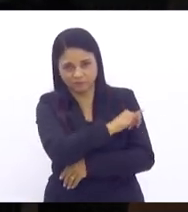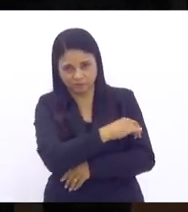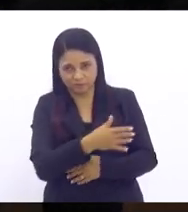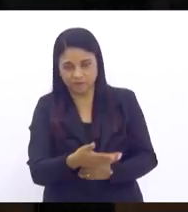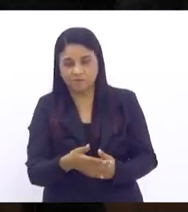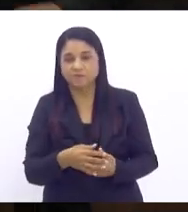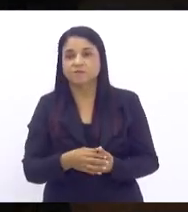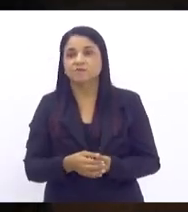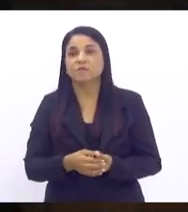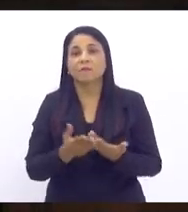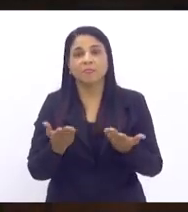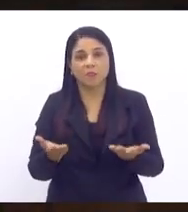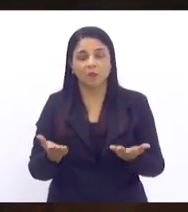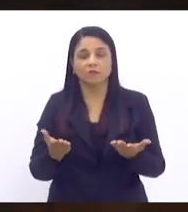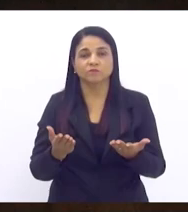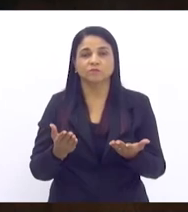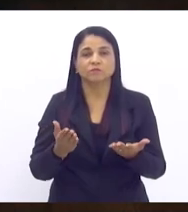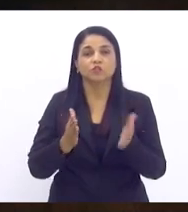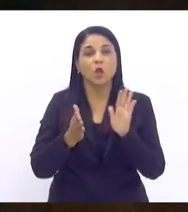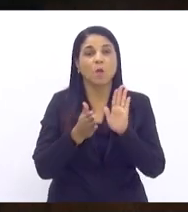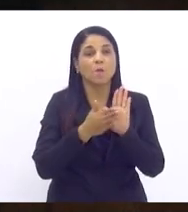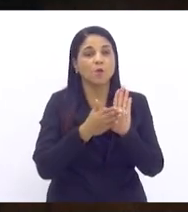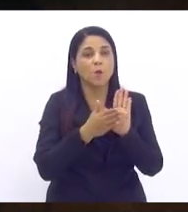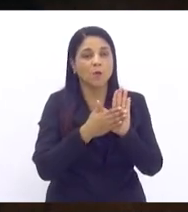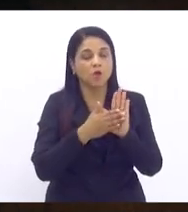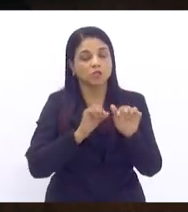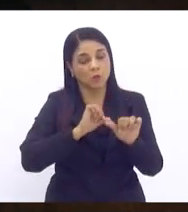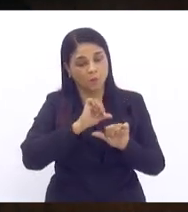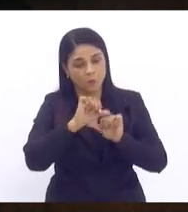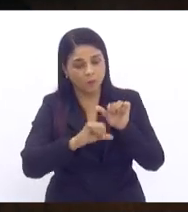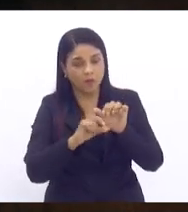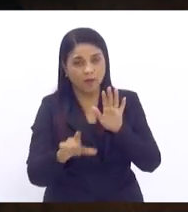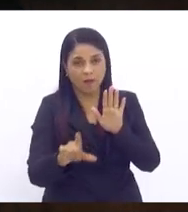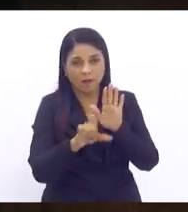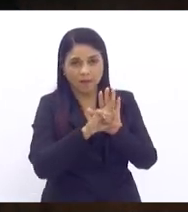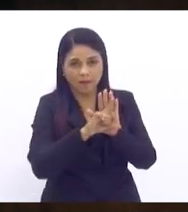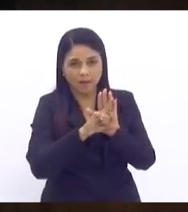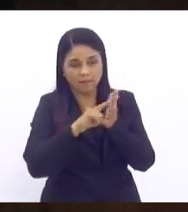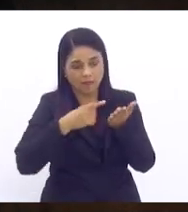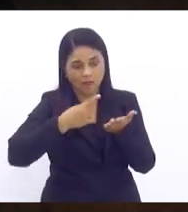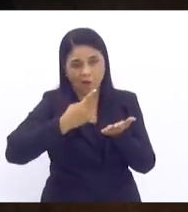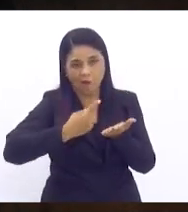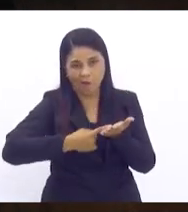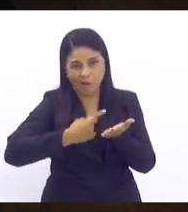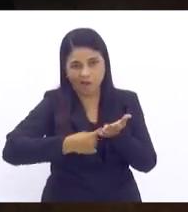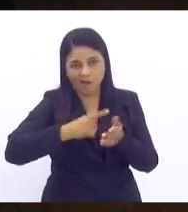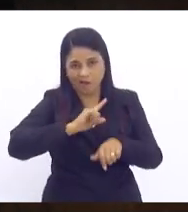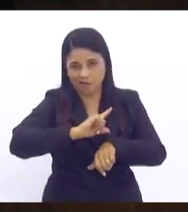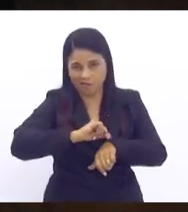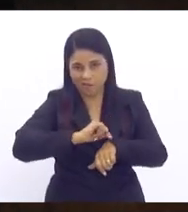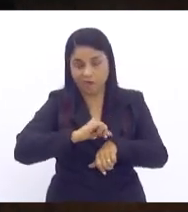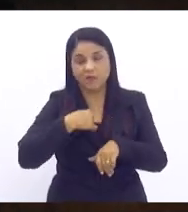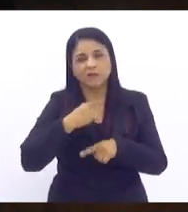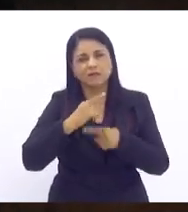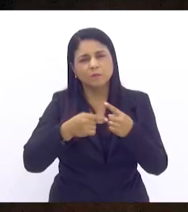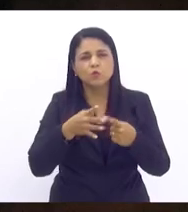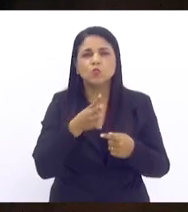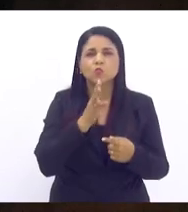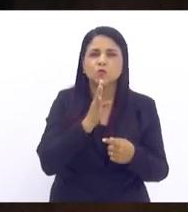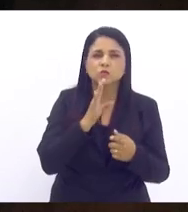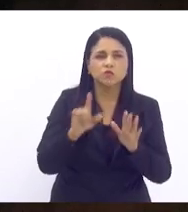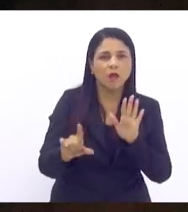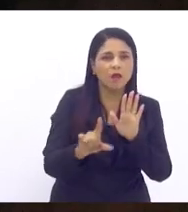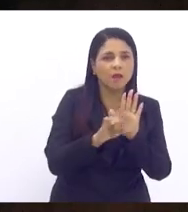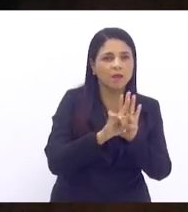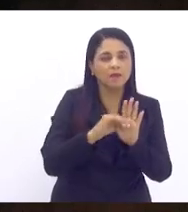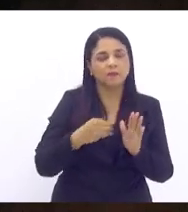então, inicialmente a gente tinha a proposta de alterar a lei da hora marcada, mas depois a gente tomou conhecimento da lei já